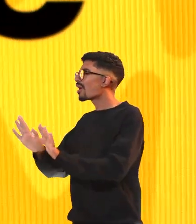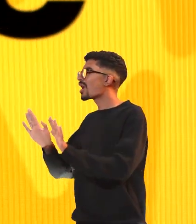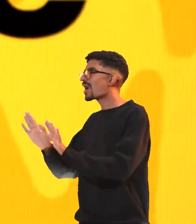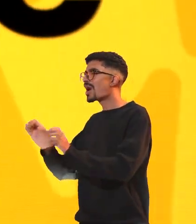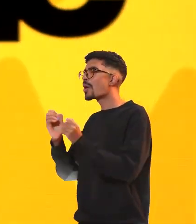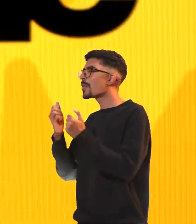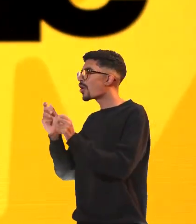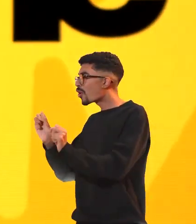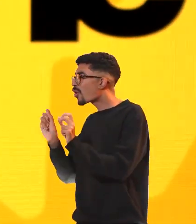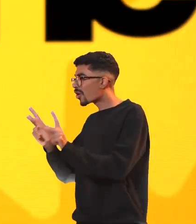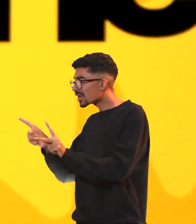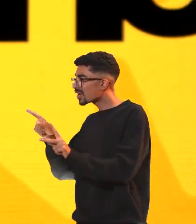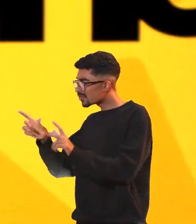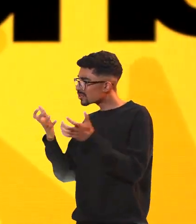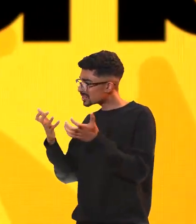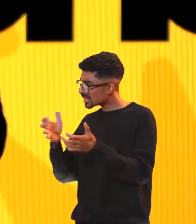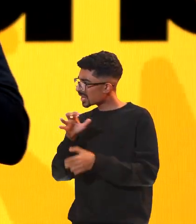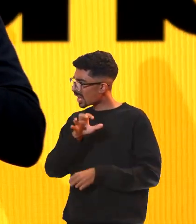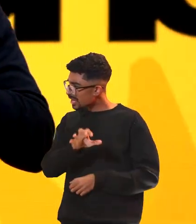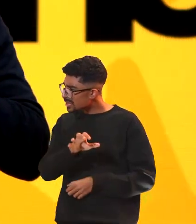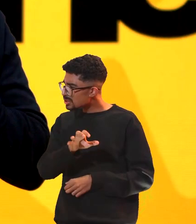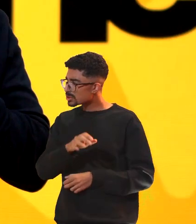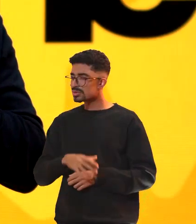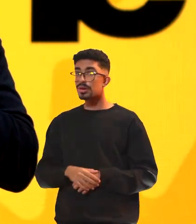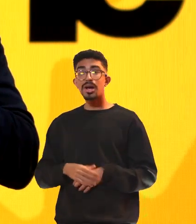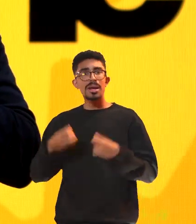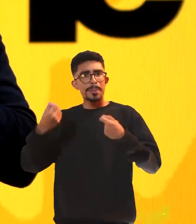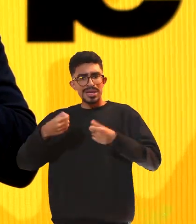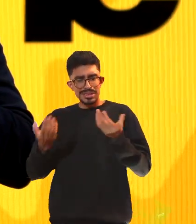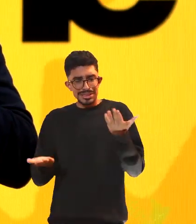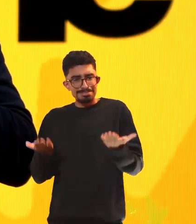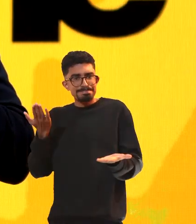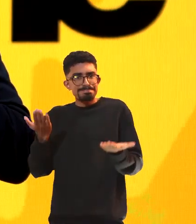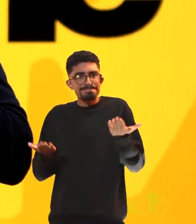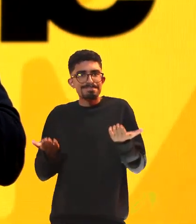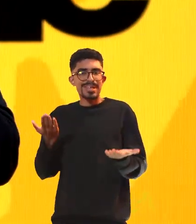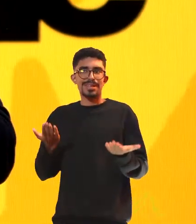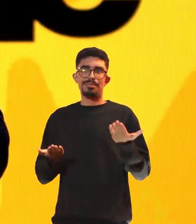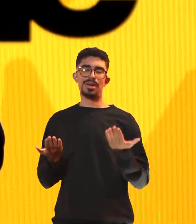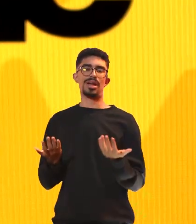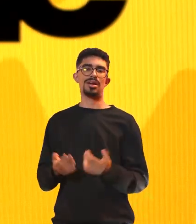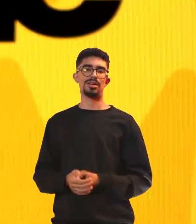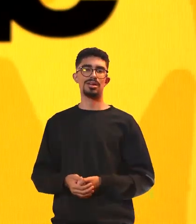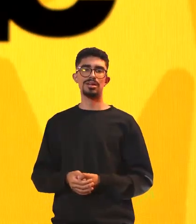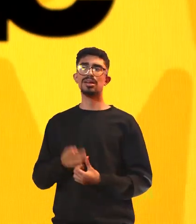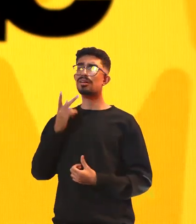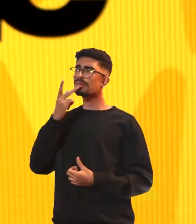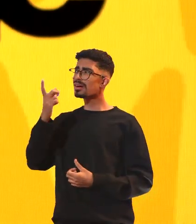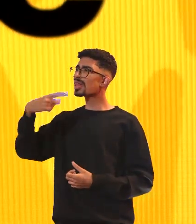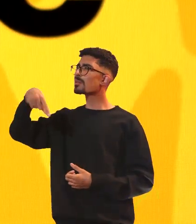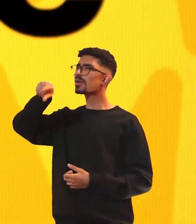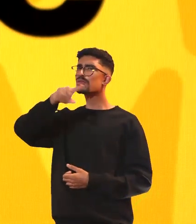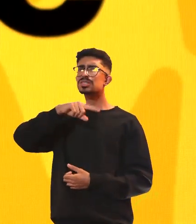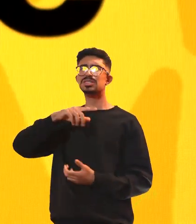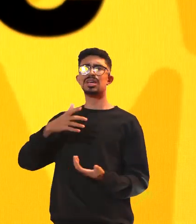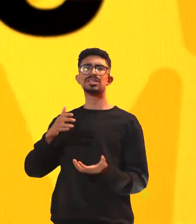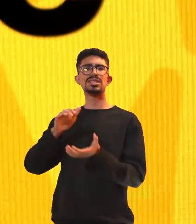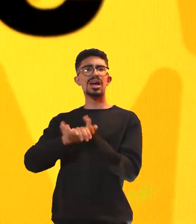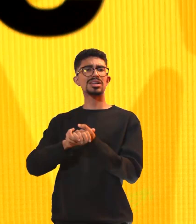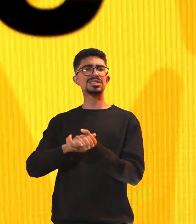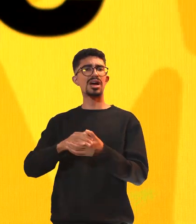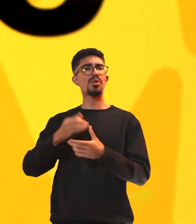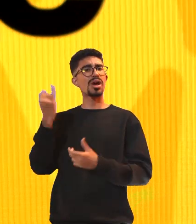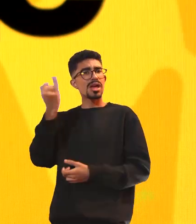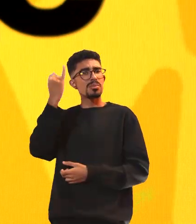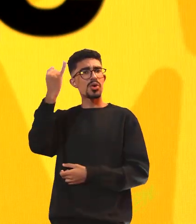Aí, claro, com equilíbrio, não preciso nem falar isso, né? Mas, pais aqui presentes, é importante